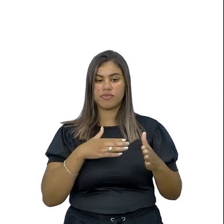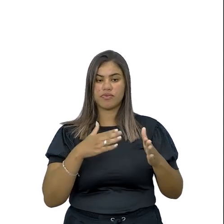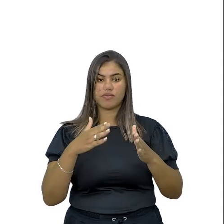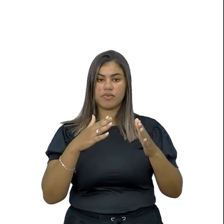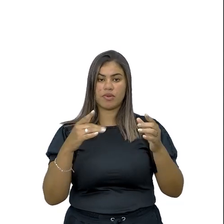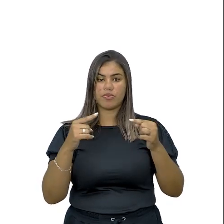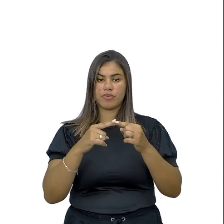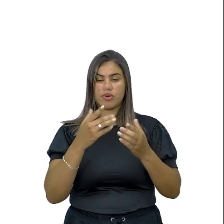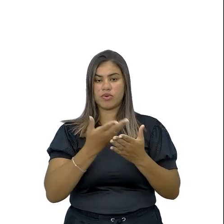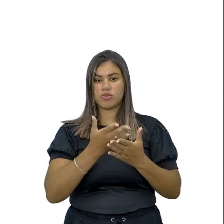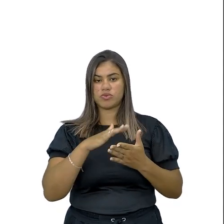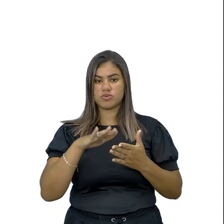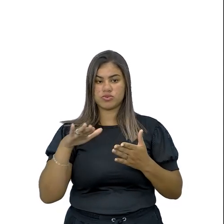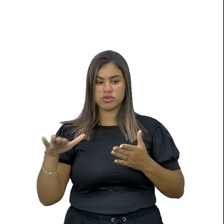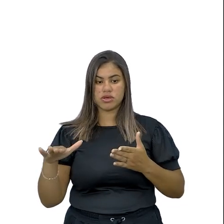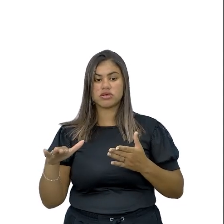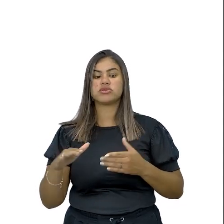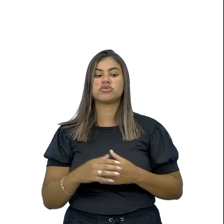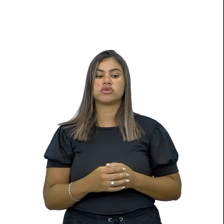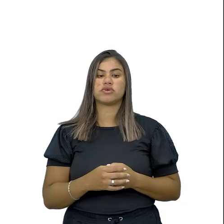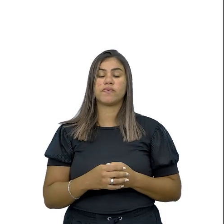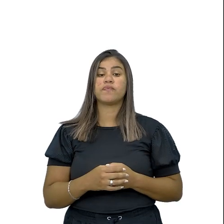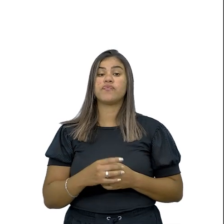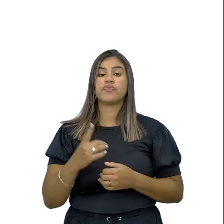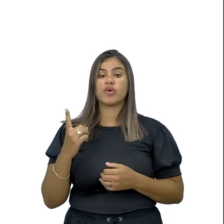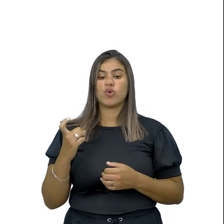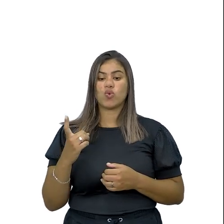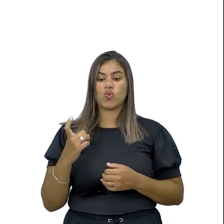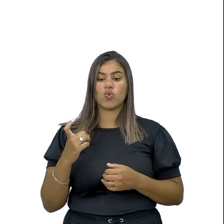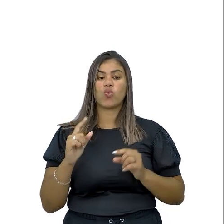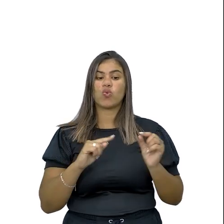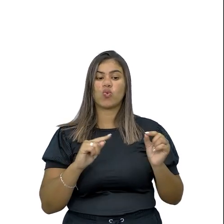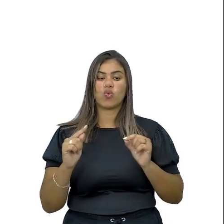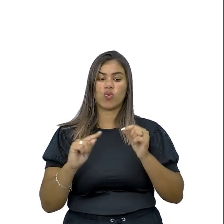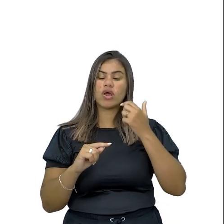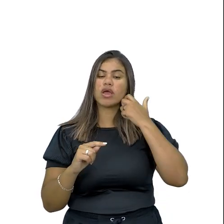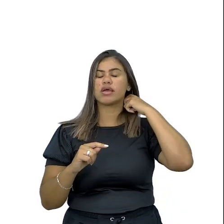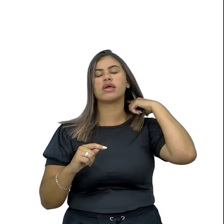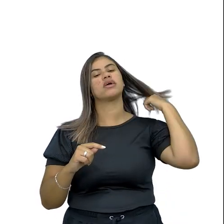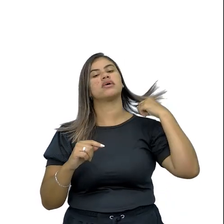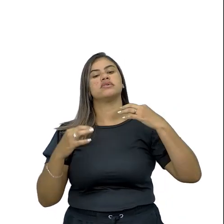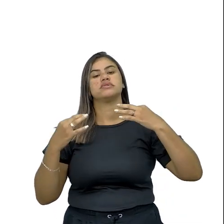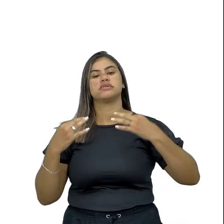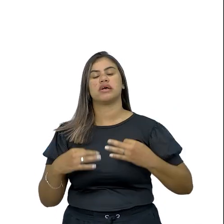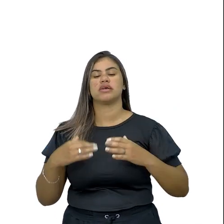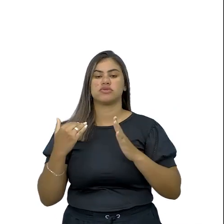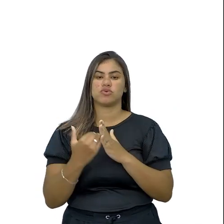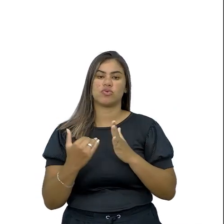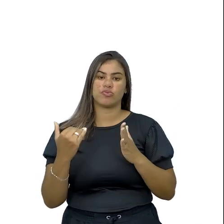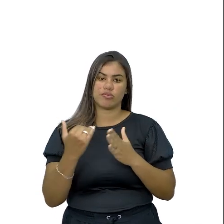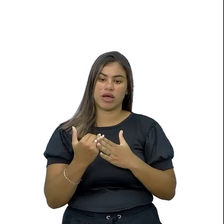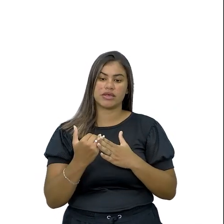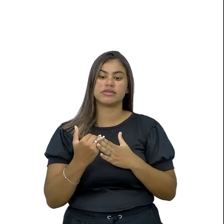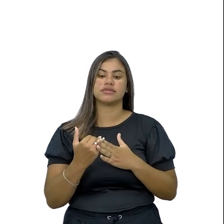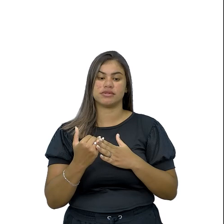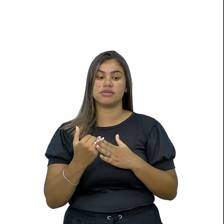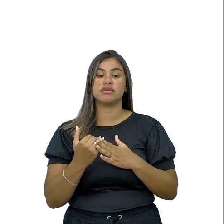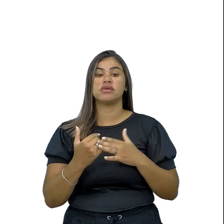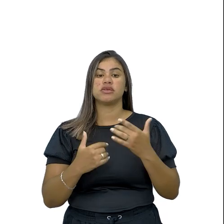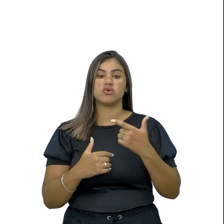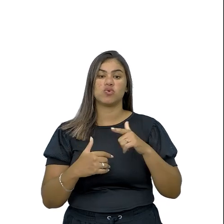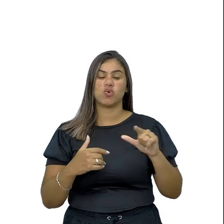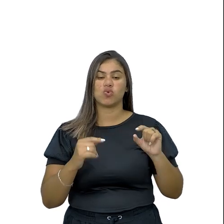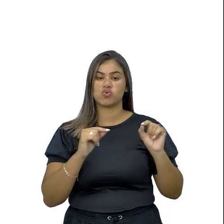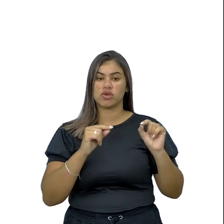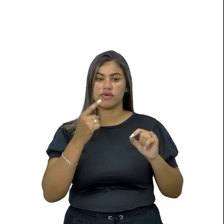pelos estudantes, sem que um seja considerado mais correto que outro. Contudo, é interessante verificar se